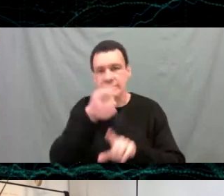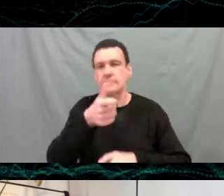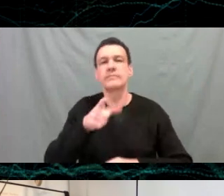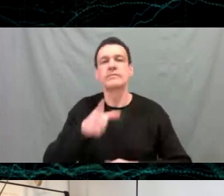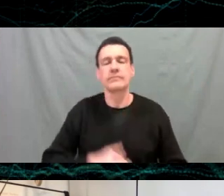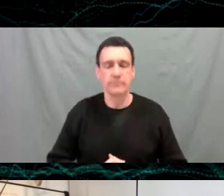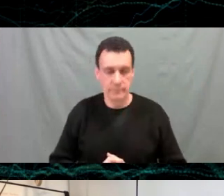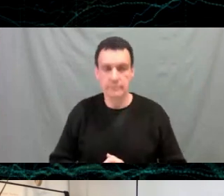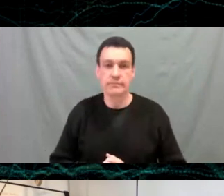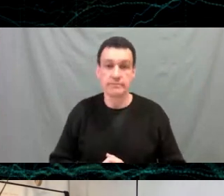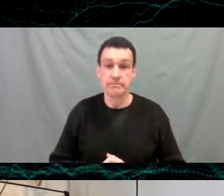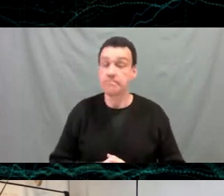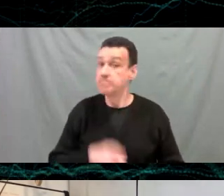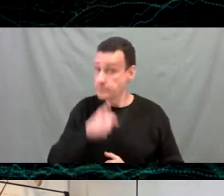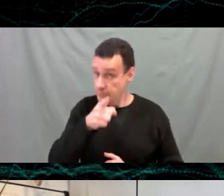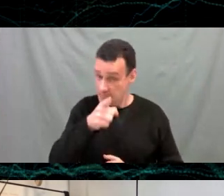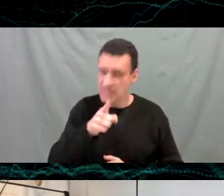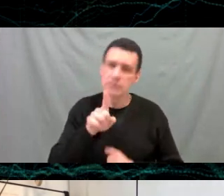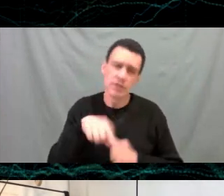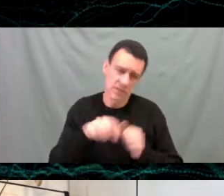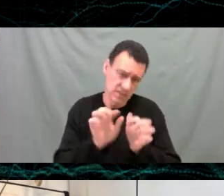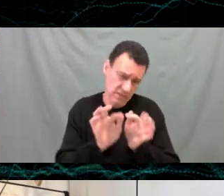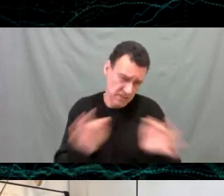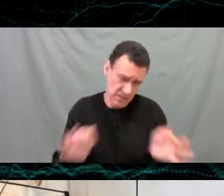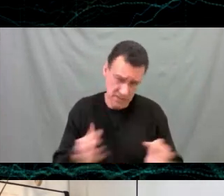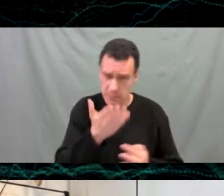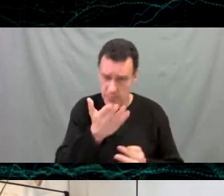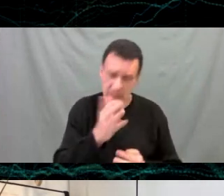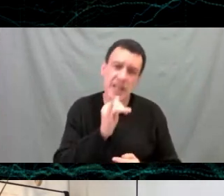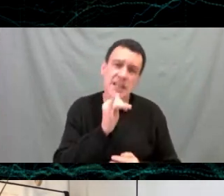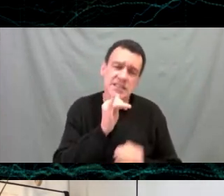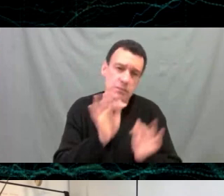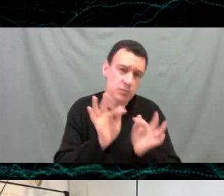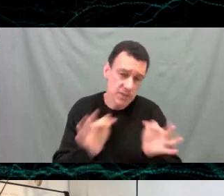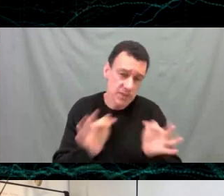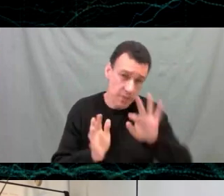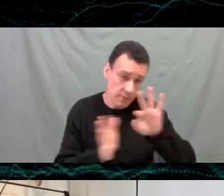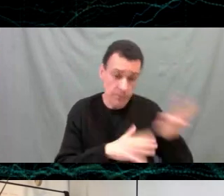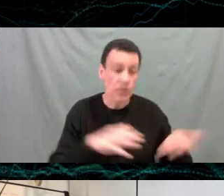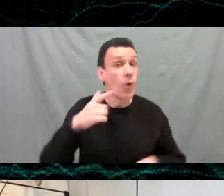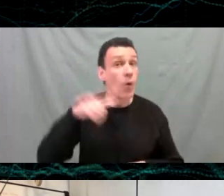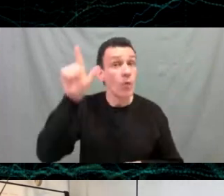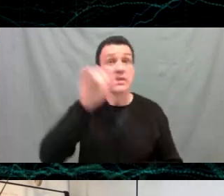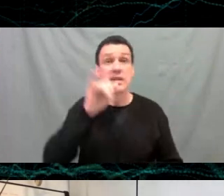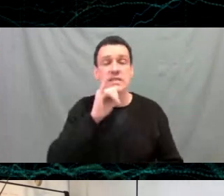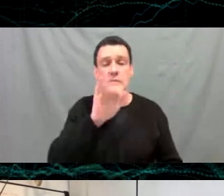daqui é um exemplo bem simples. Vamos dar uma olhada no exemplo do EC2, que é lá onde o bicho pega.